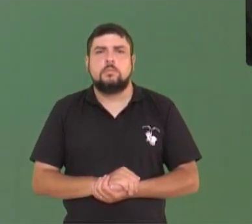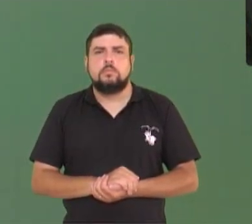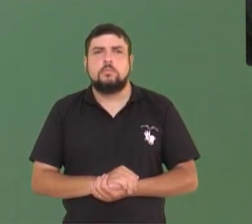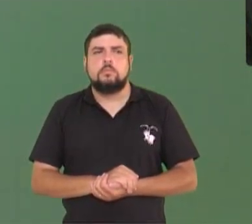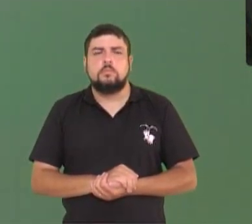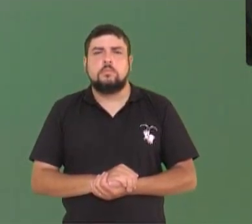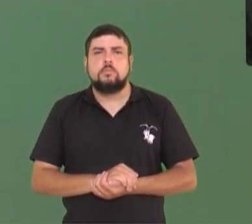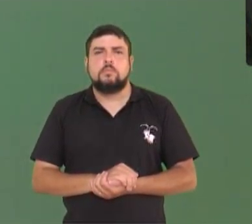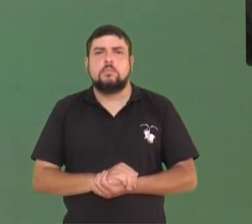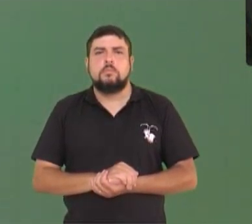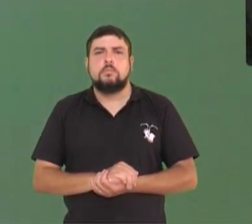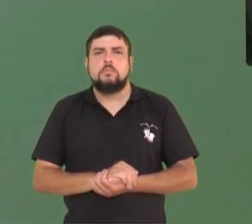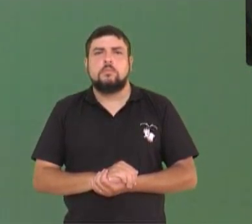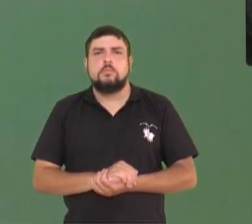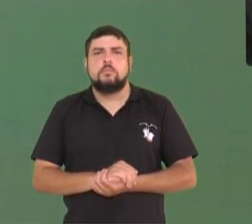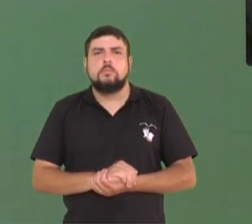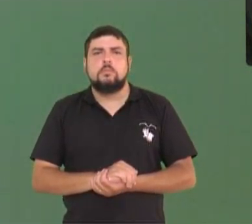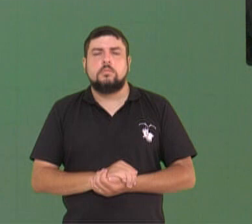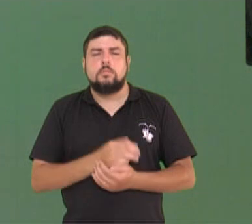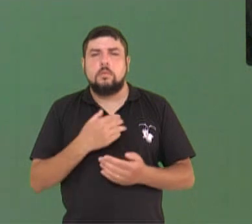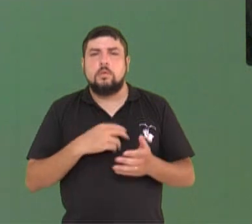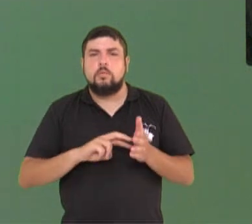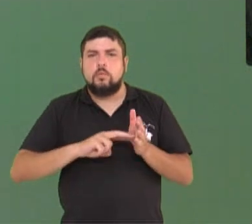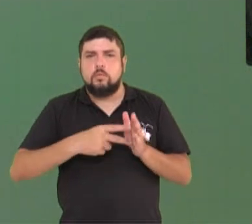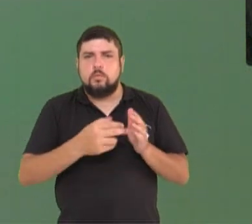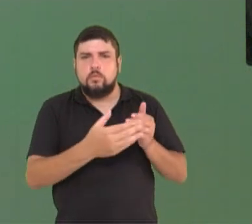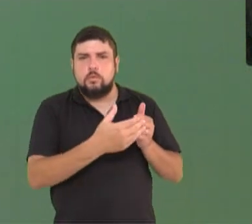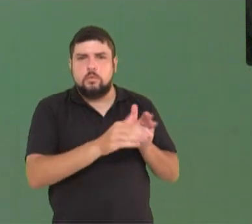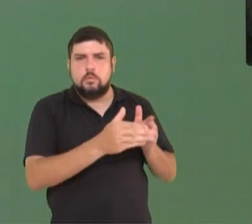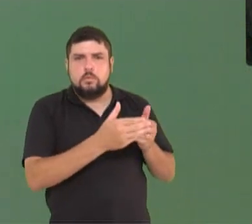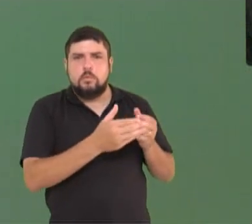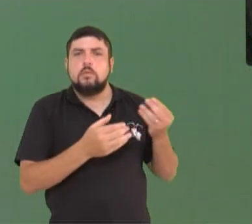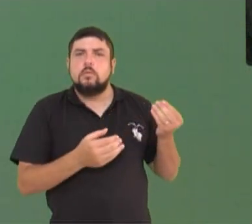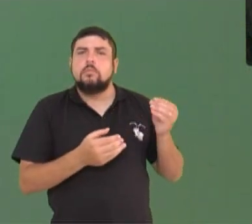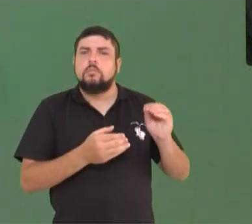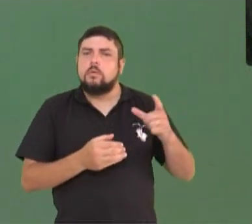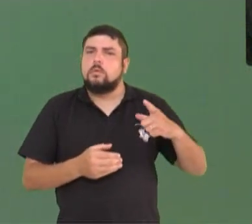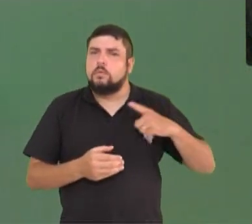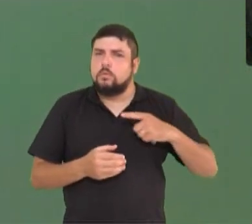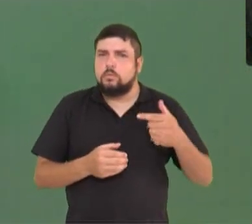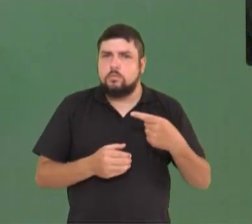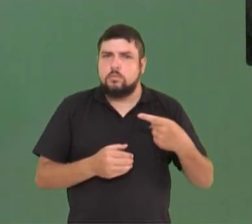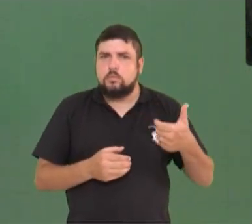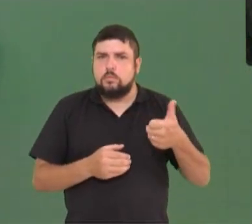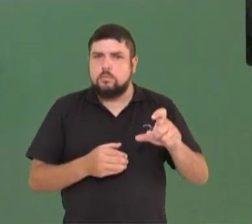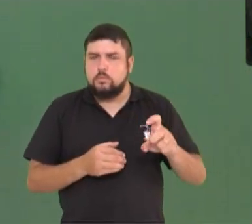inclui o menos 15, tá? Então, como é que fica a representação? X